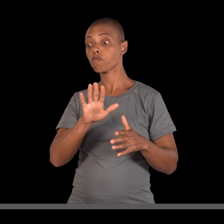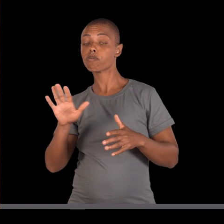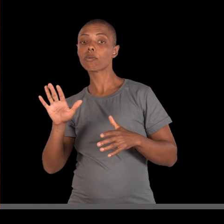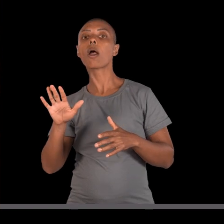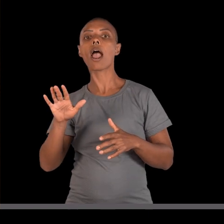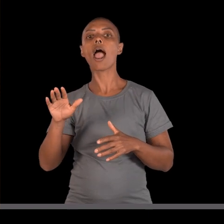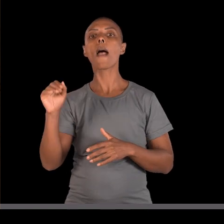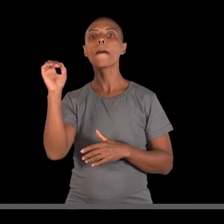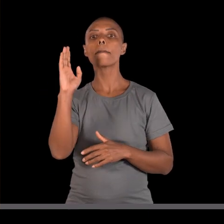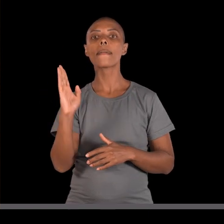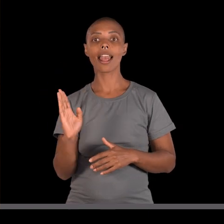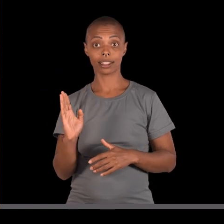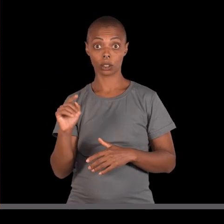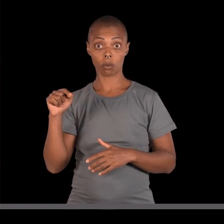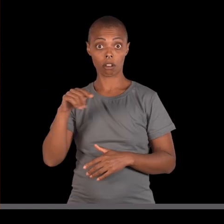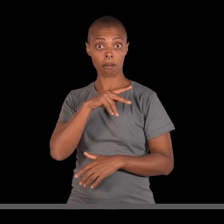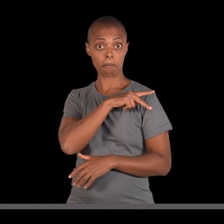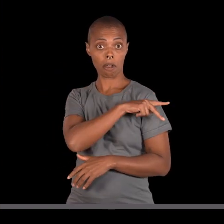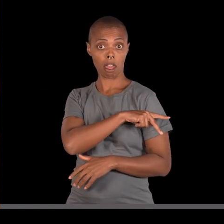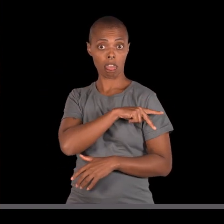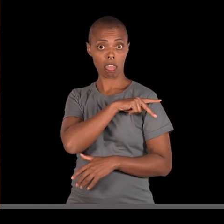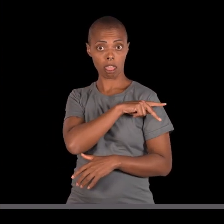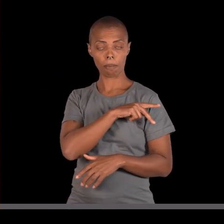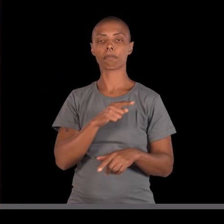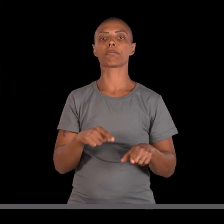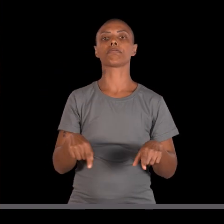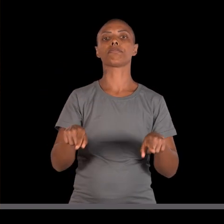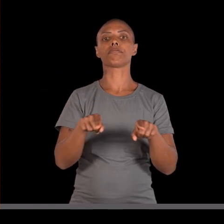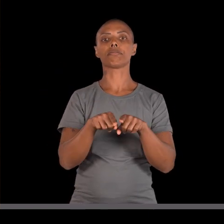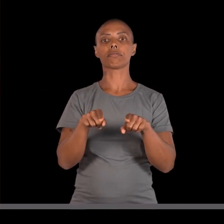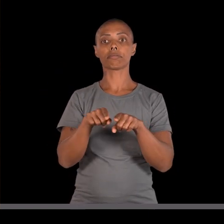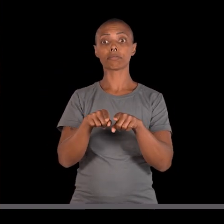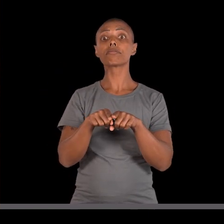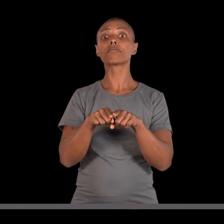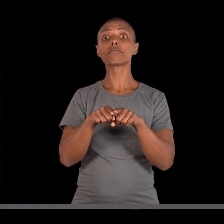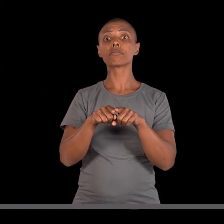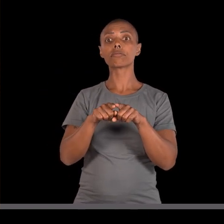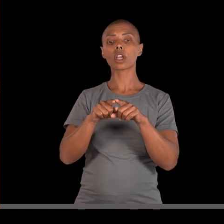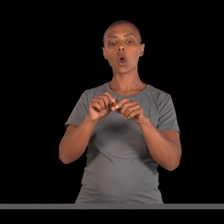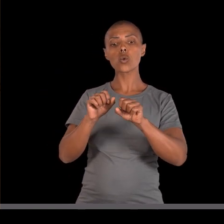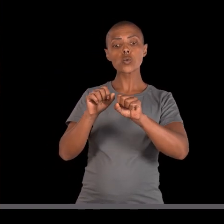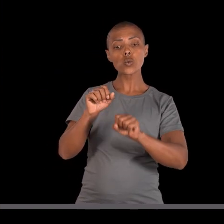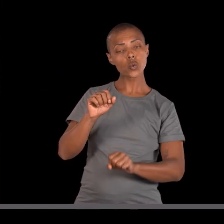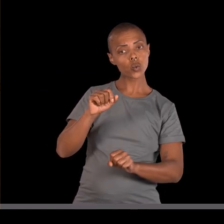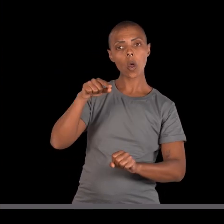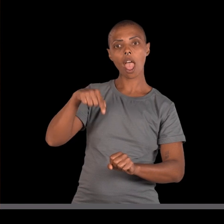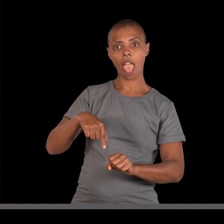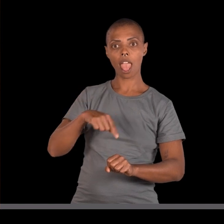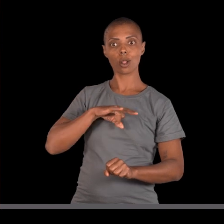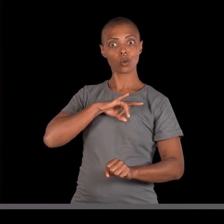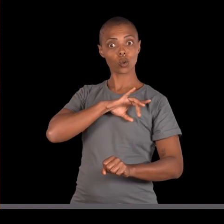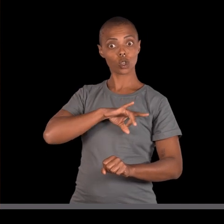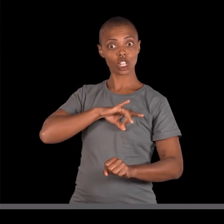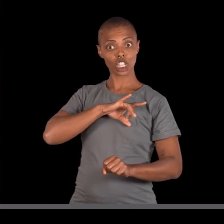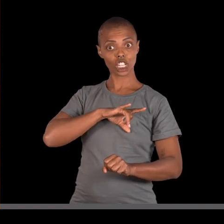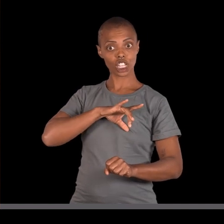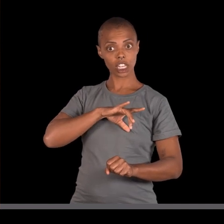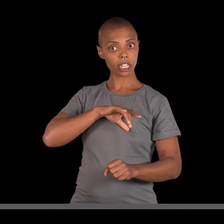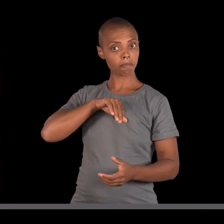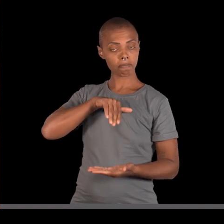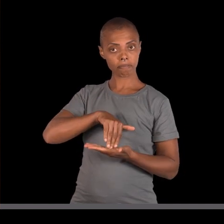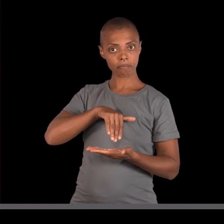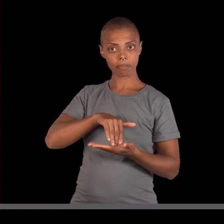no Brasil, a Ponta dos Seixas, na Paraíba. Mais ao sul é o Cabo Forte, o Estreito de Magalhães, no